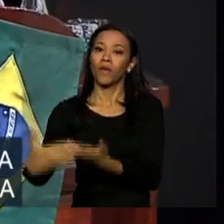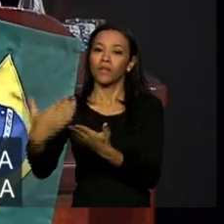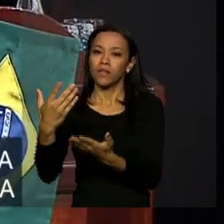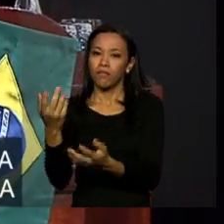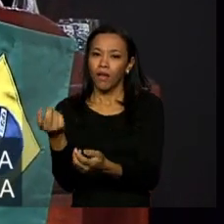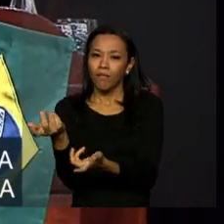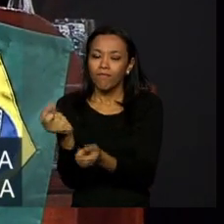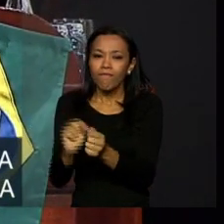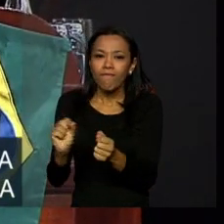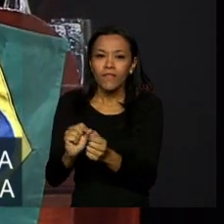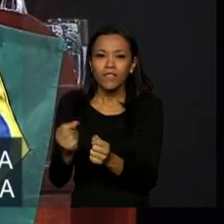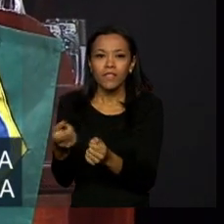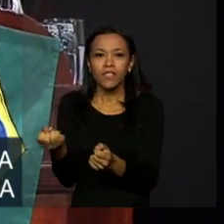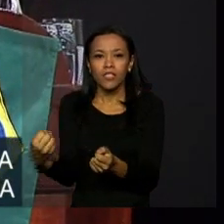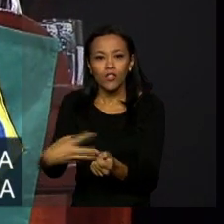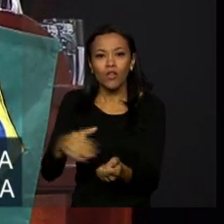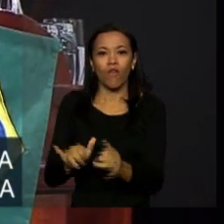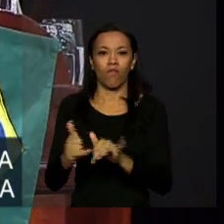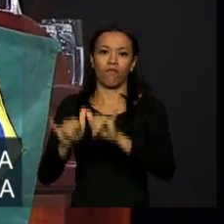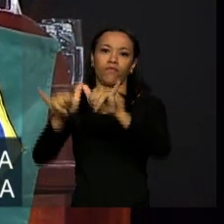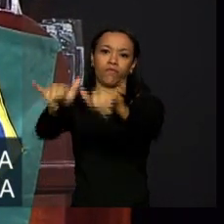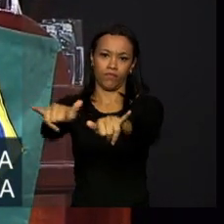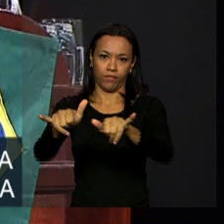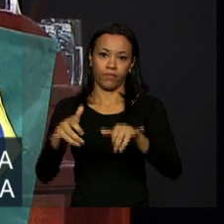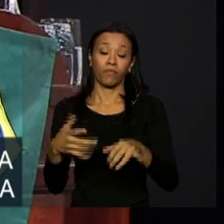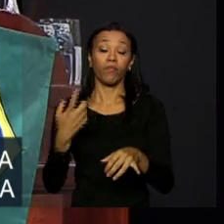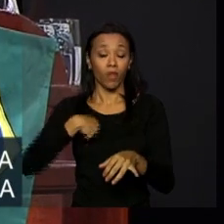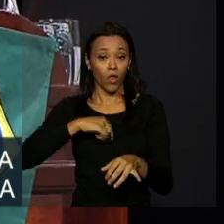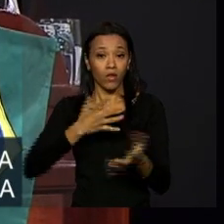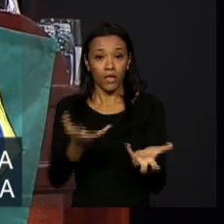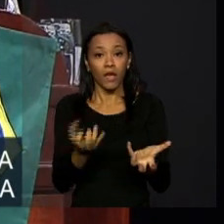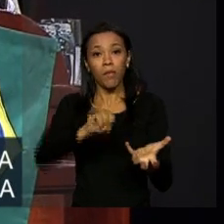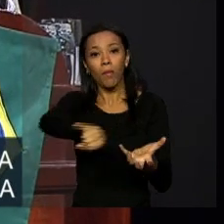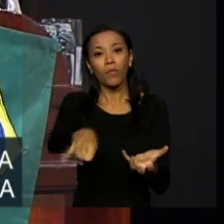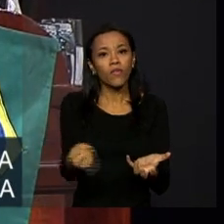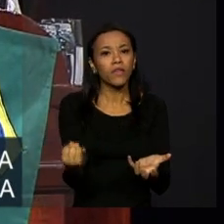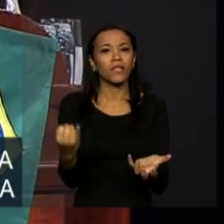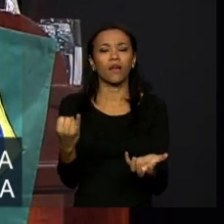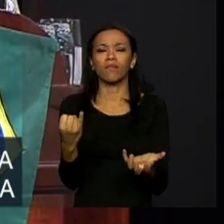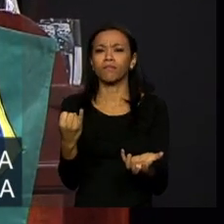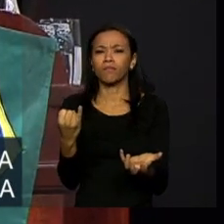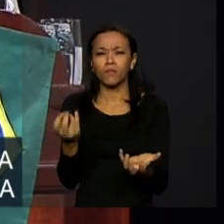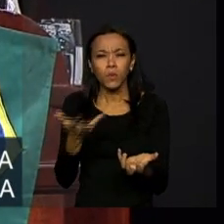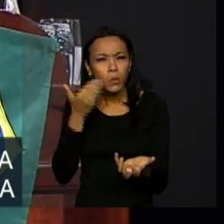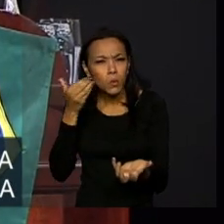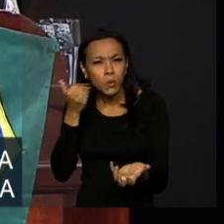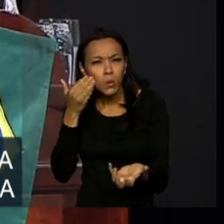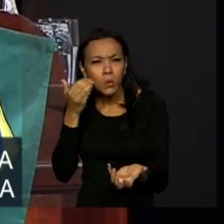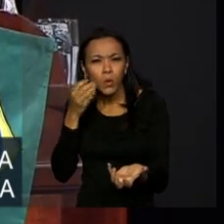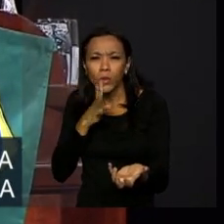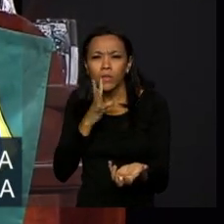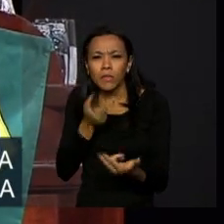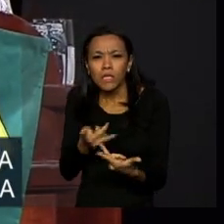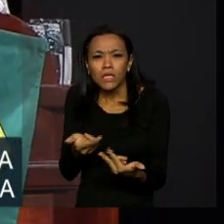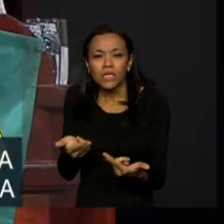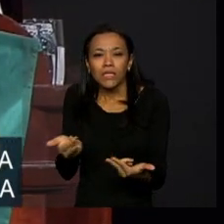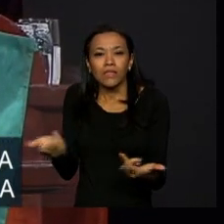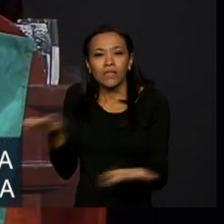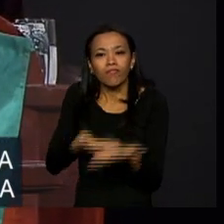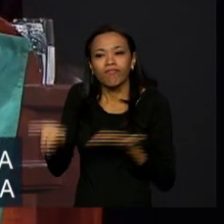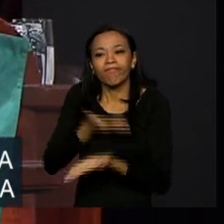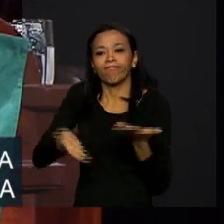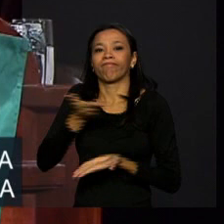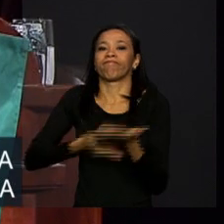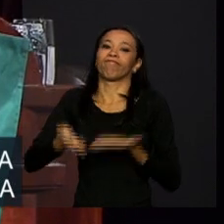aviões nós queremos aproveitar todo o potencial dessa parceria queremos